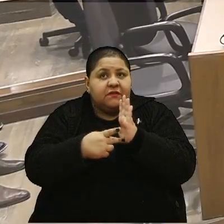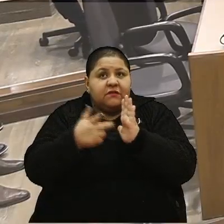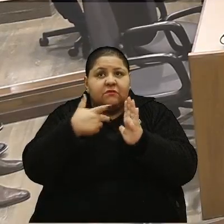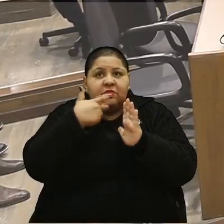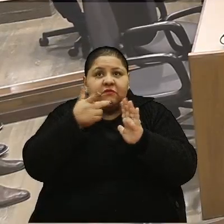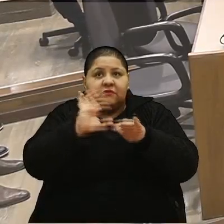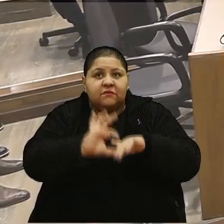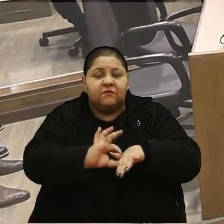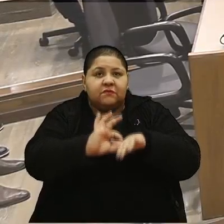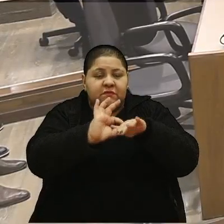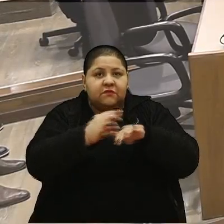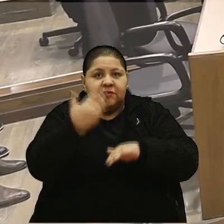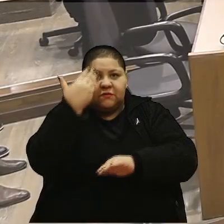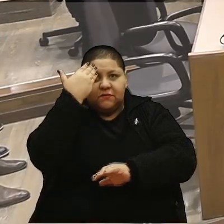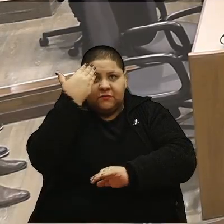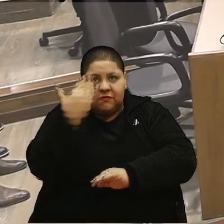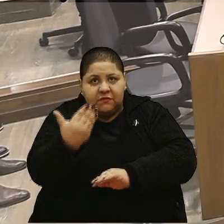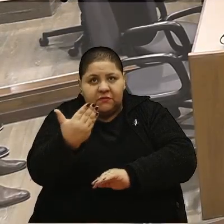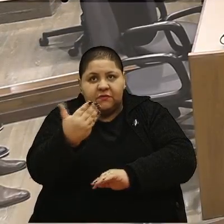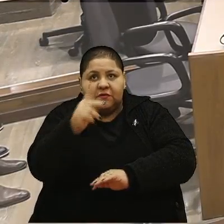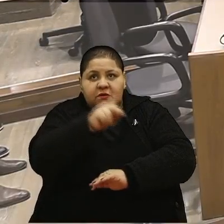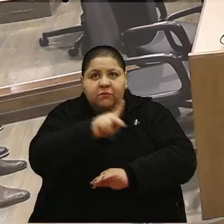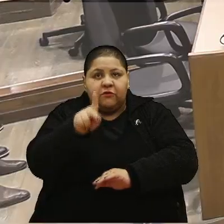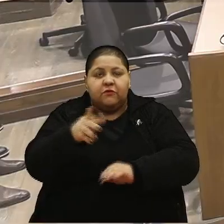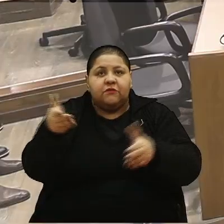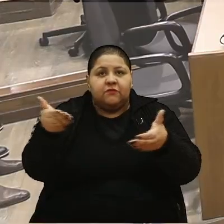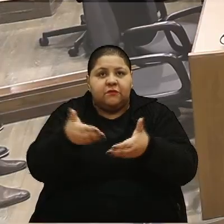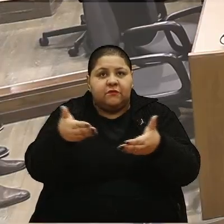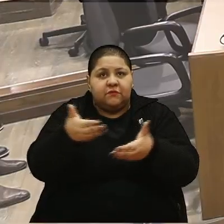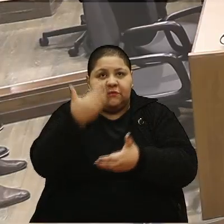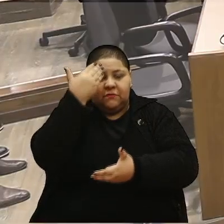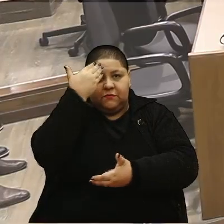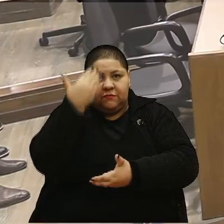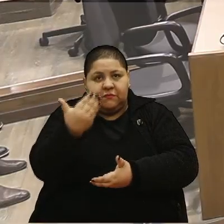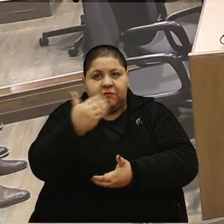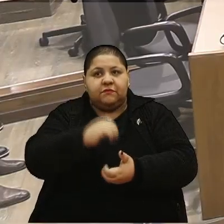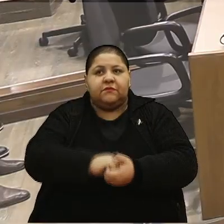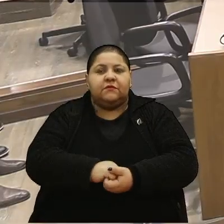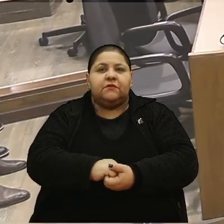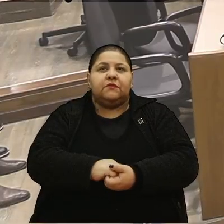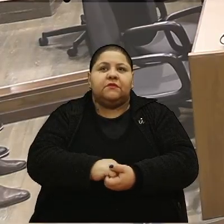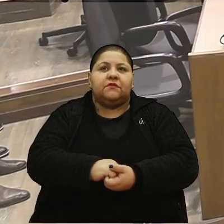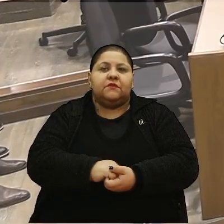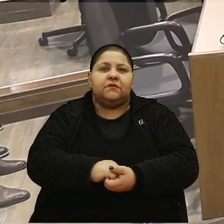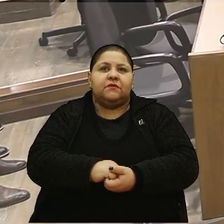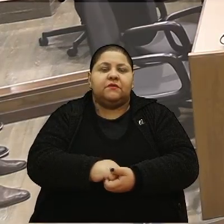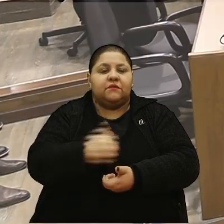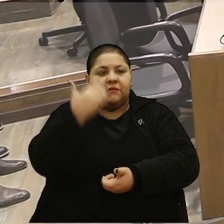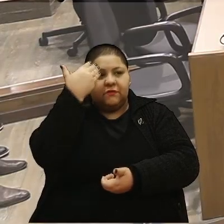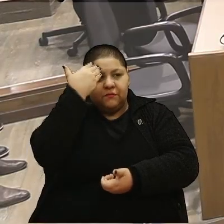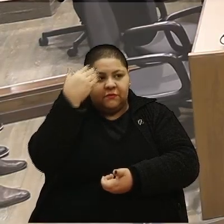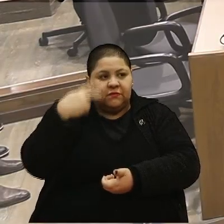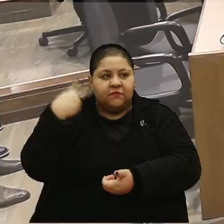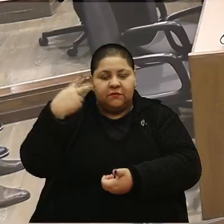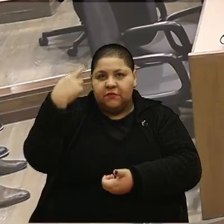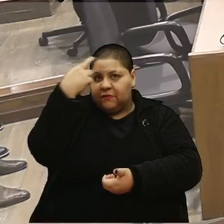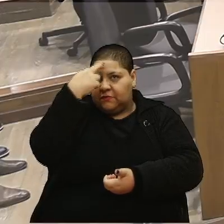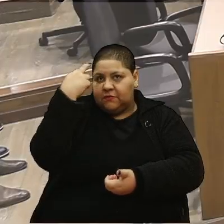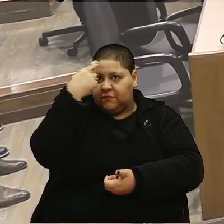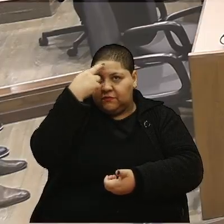líder. Obrigado, vereador Rafael. Eu vou ser professor agora. Obrigado, vereador Rafael. Para débeis, a gente tem que ser professor. Vereador